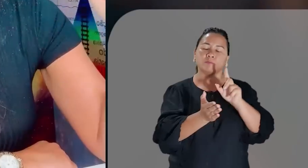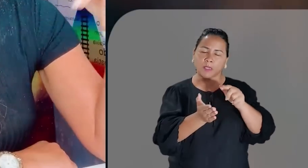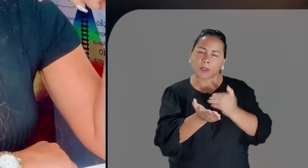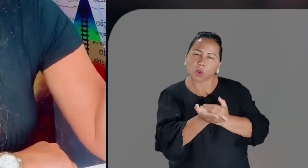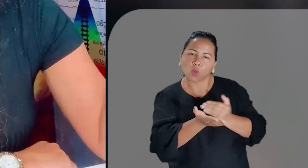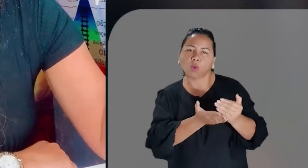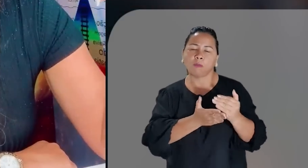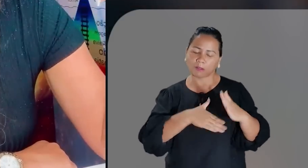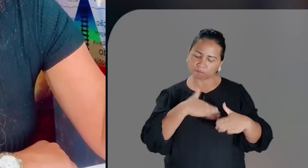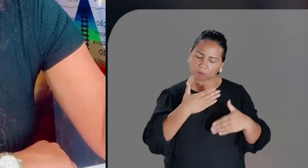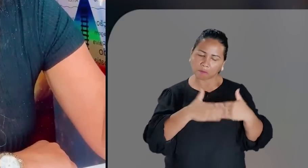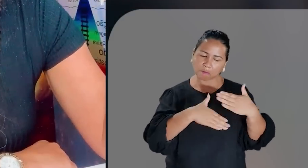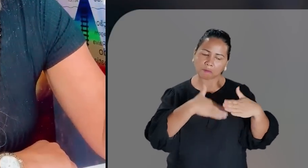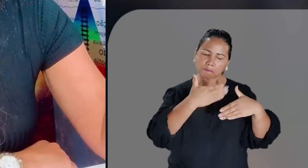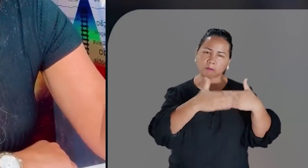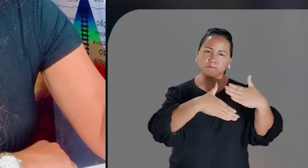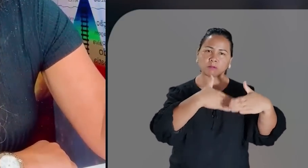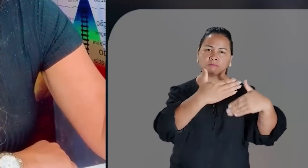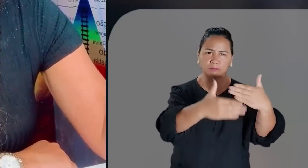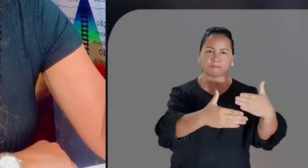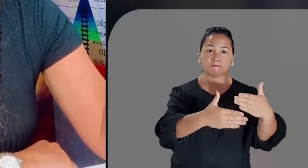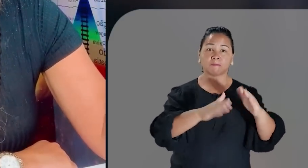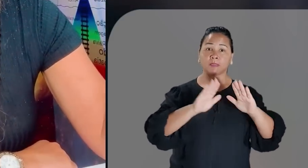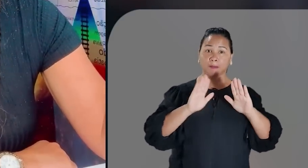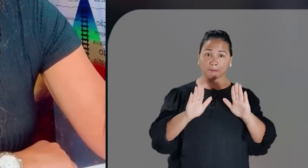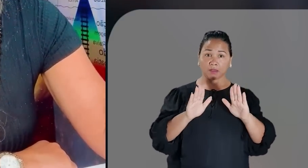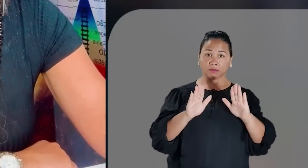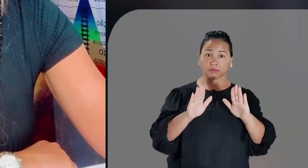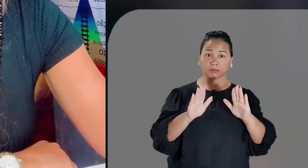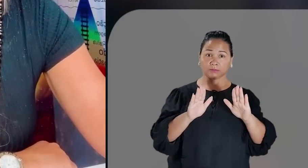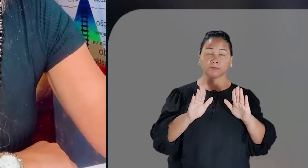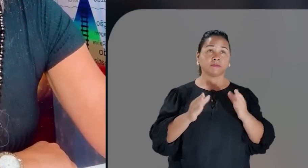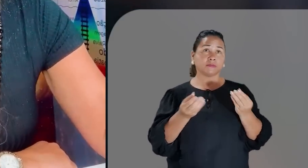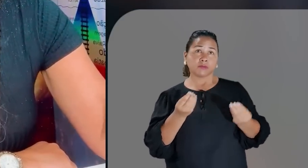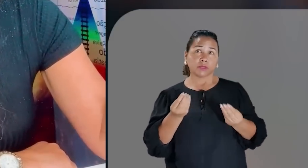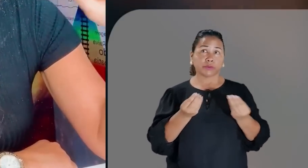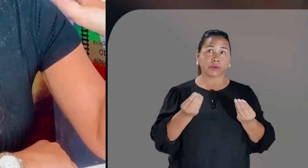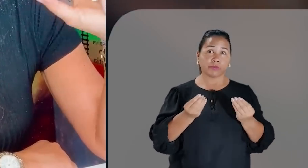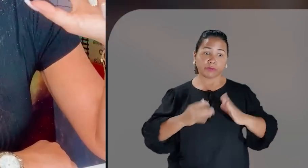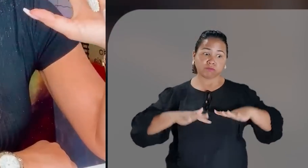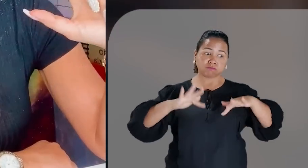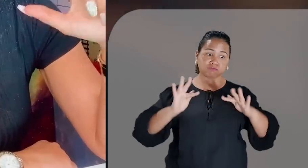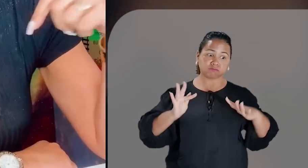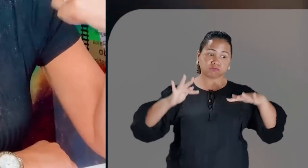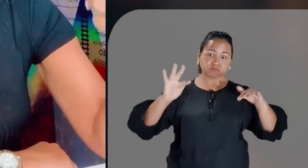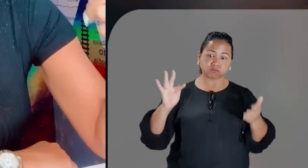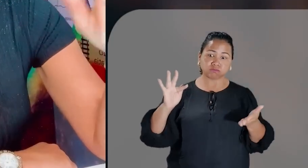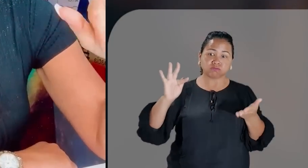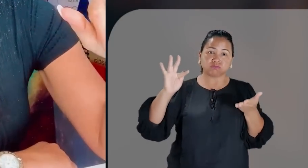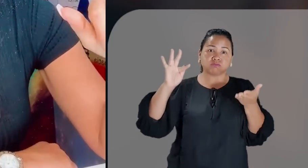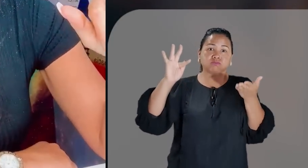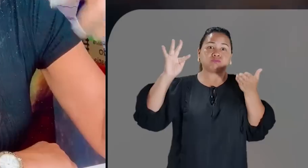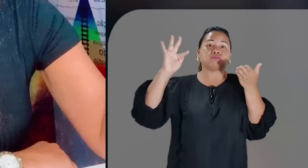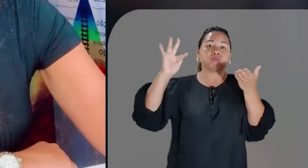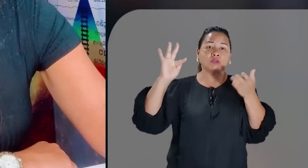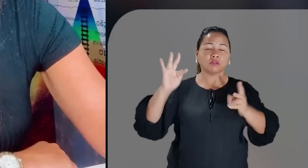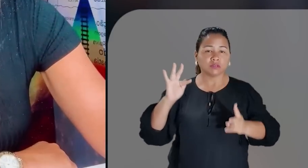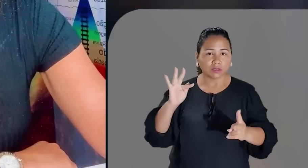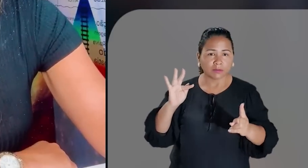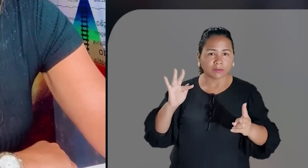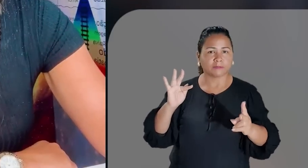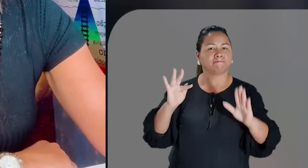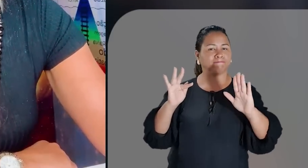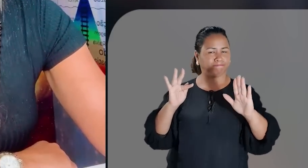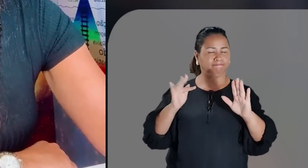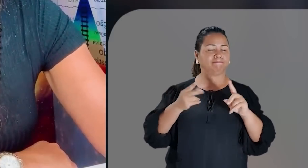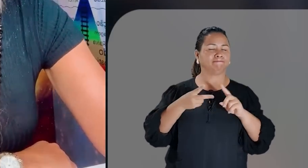ponto é você mudar a vibração. Você só pode manter frequência quando você aprendeu a mudar a vibração. Aí é muito